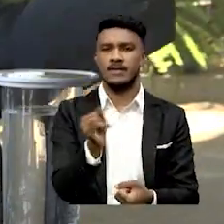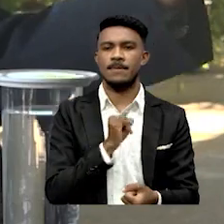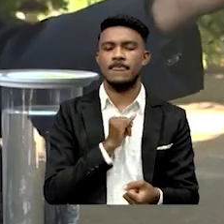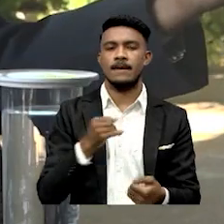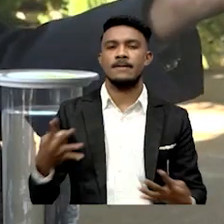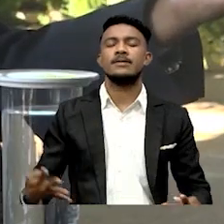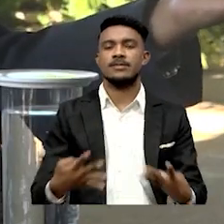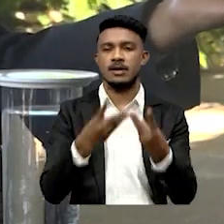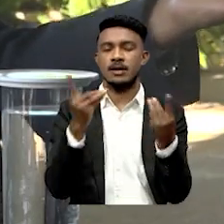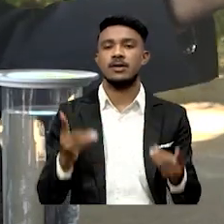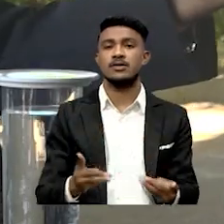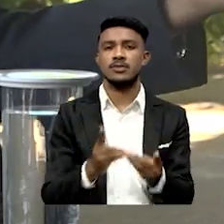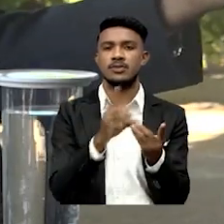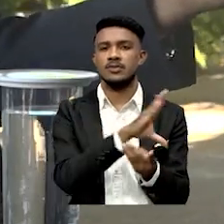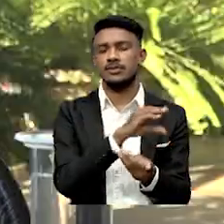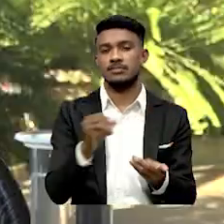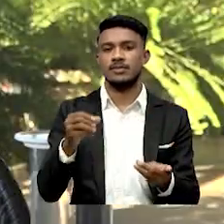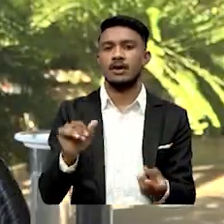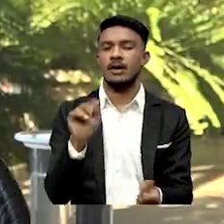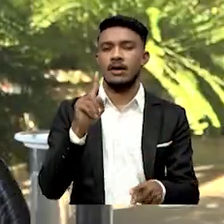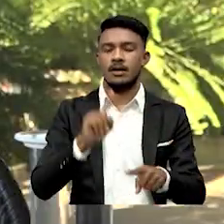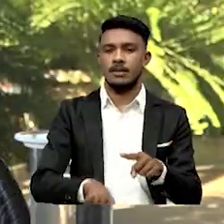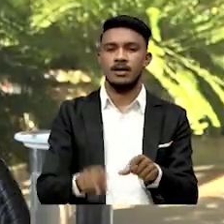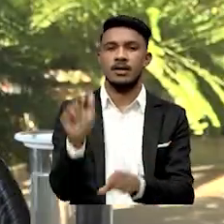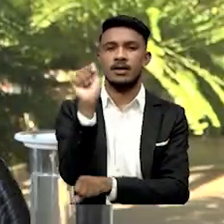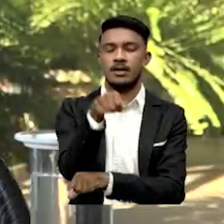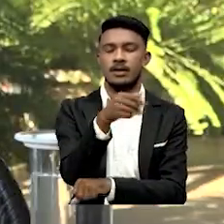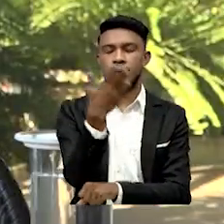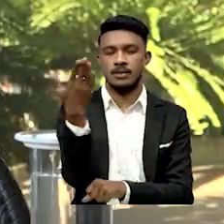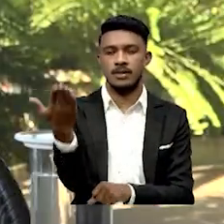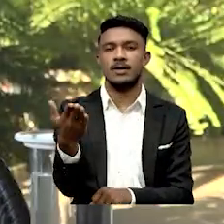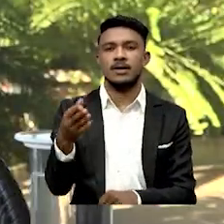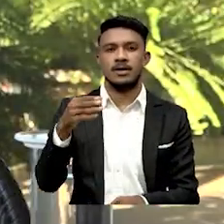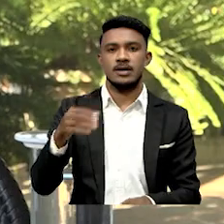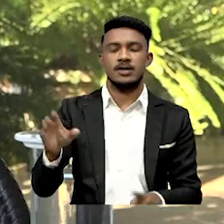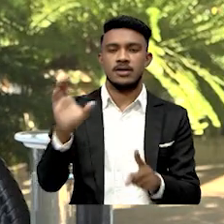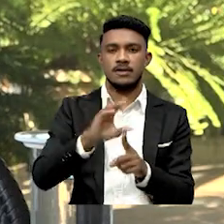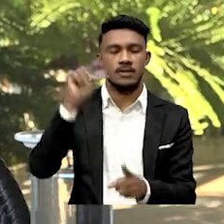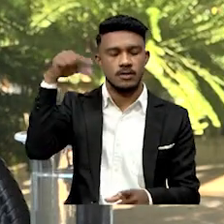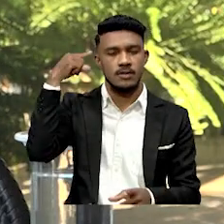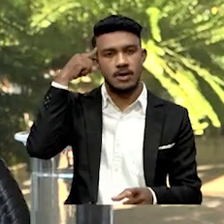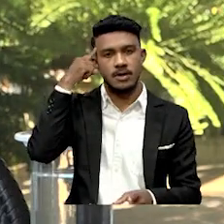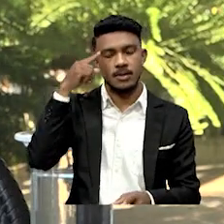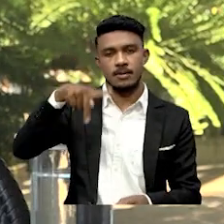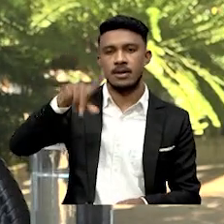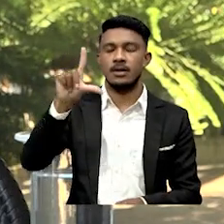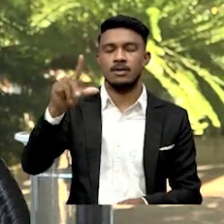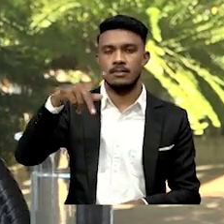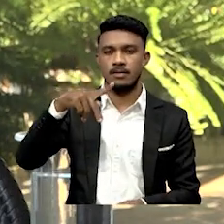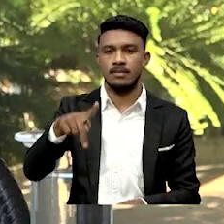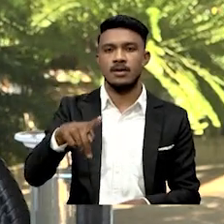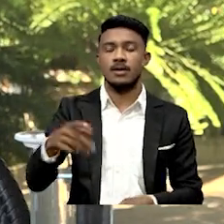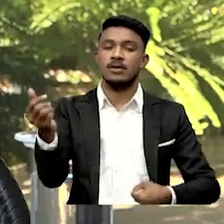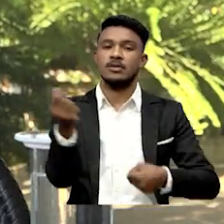ba haknekwania? Impossível. Chef governo ne afirma PLP apoia o candidato Francisco Guterres Lolo, tamba